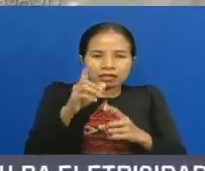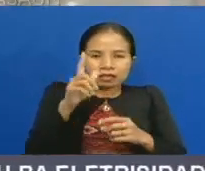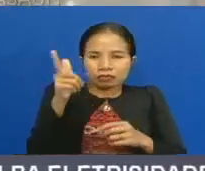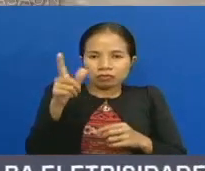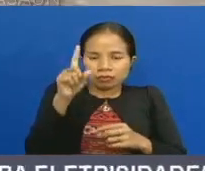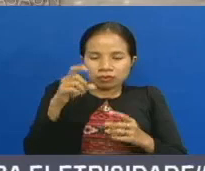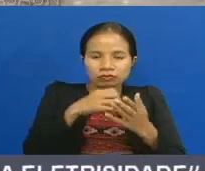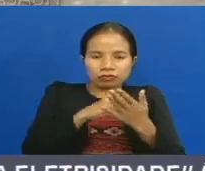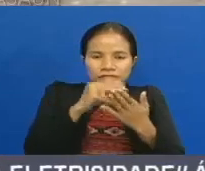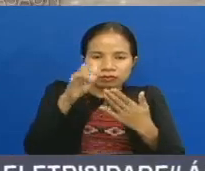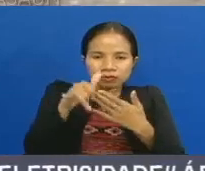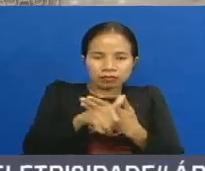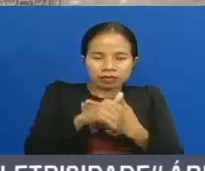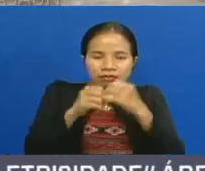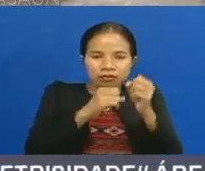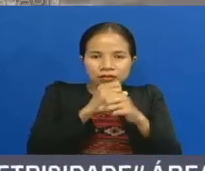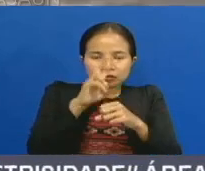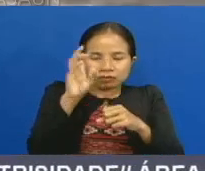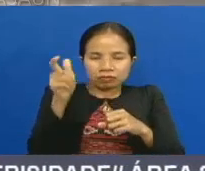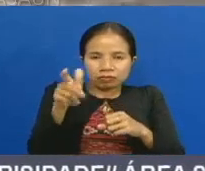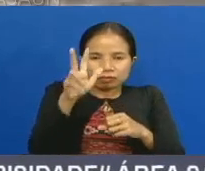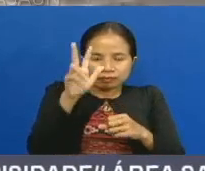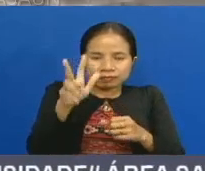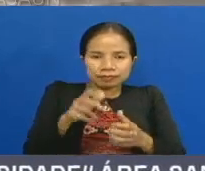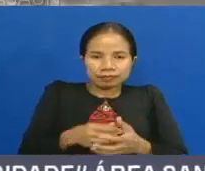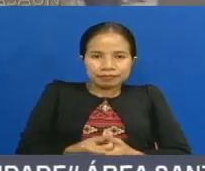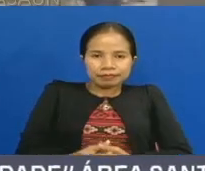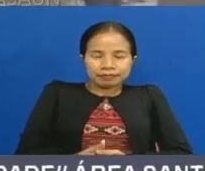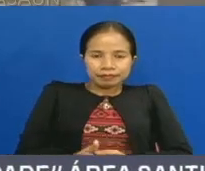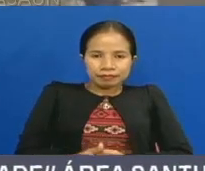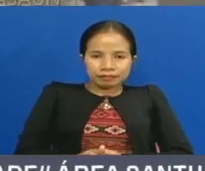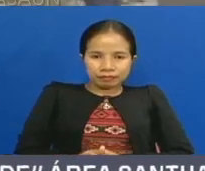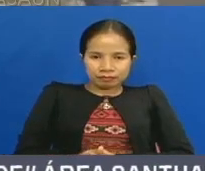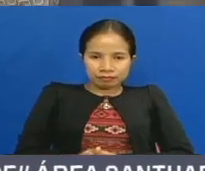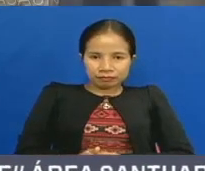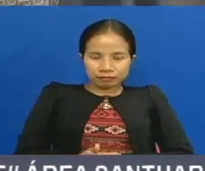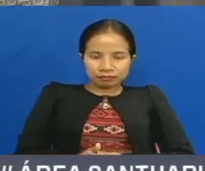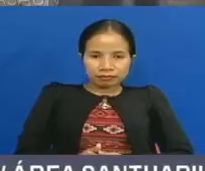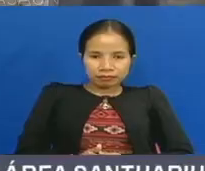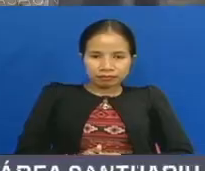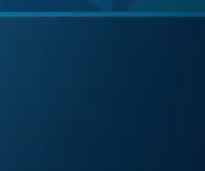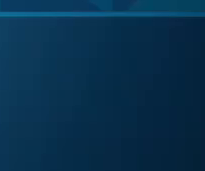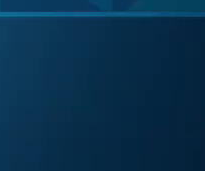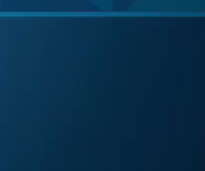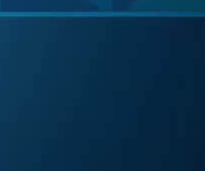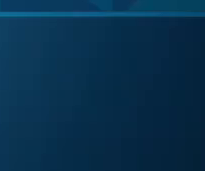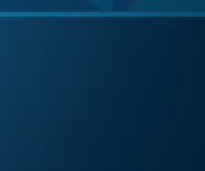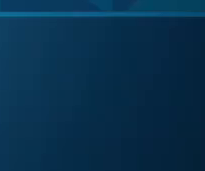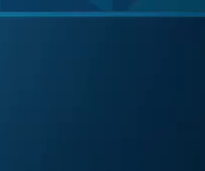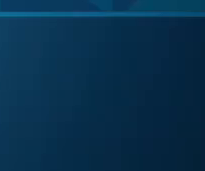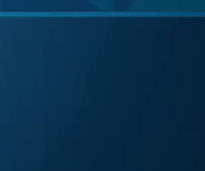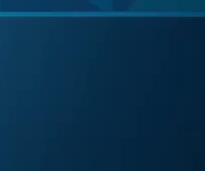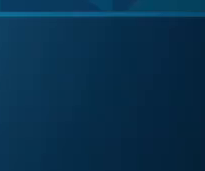ida, fulan maio, rihun rua, ruanulu resen tolu. Usi Viqueque, Paulino Pinto, ba RTTL.